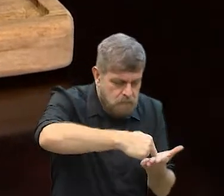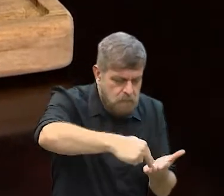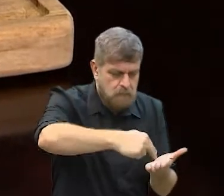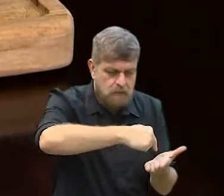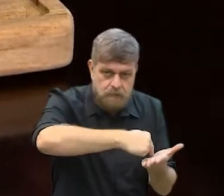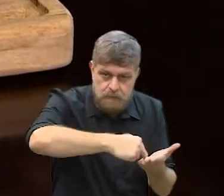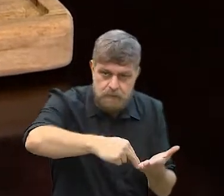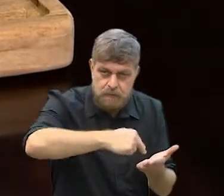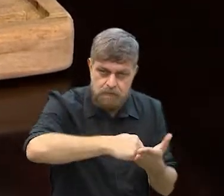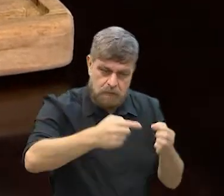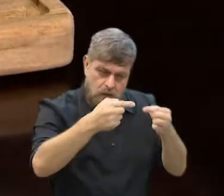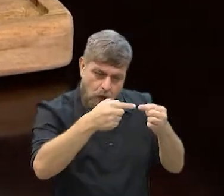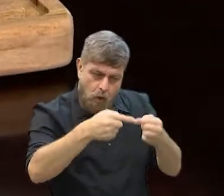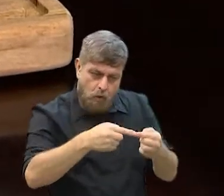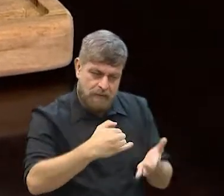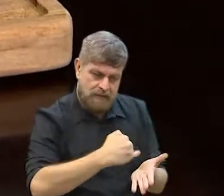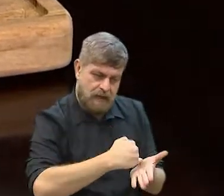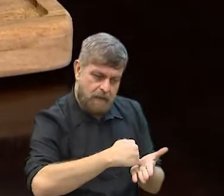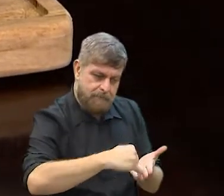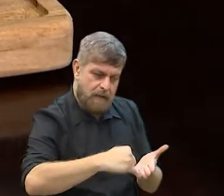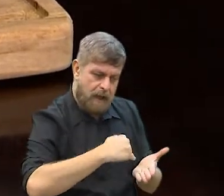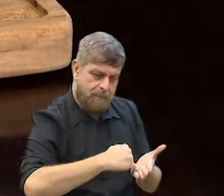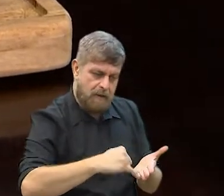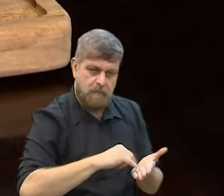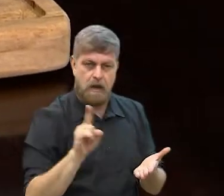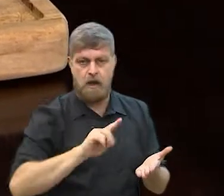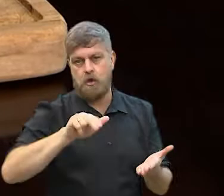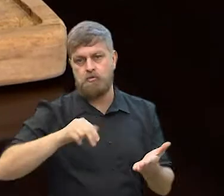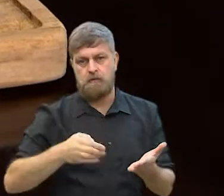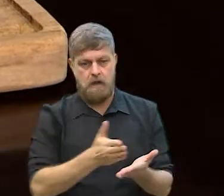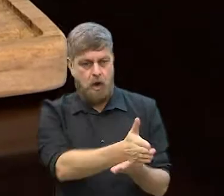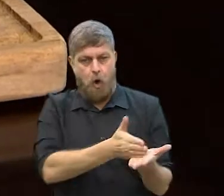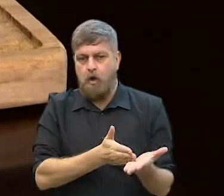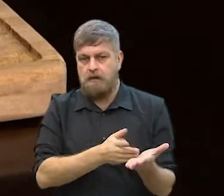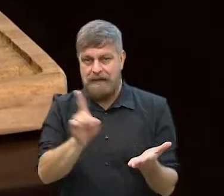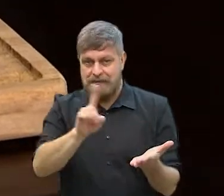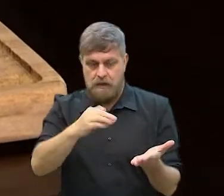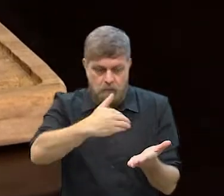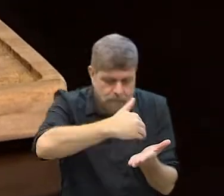sentido da fibra. No sentido da fibra. Nunca contra. Nunca contra.